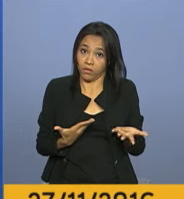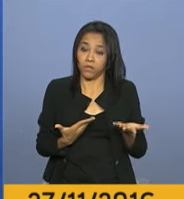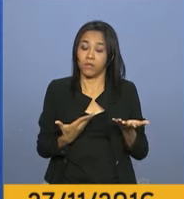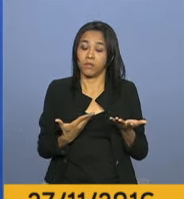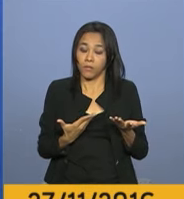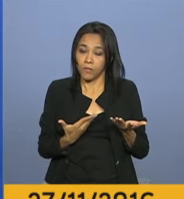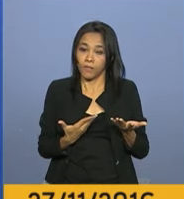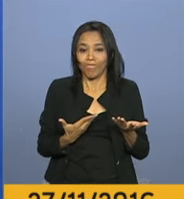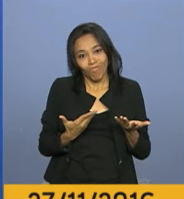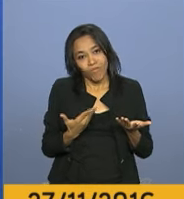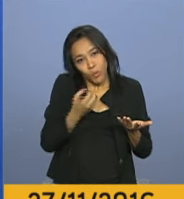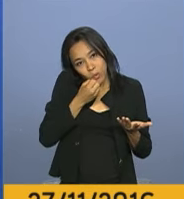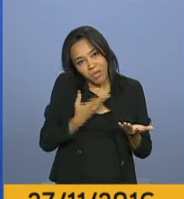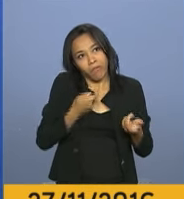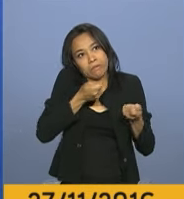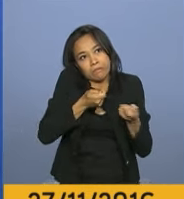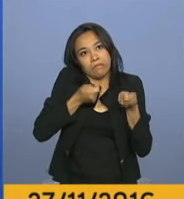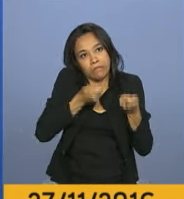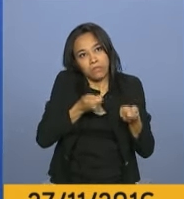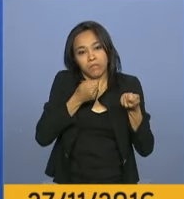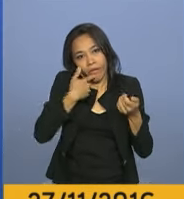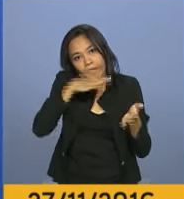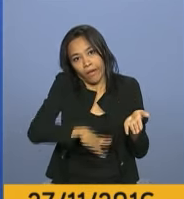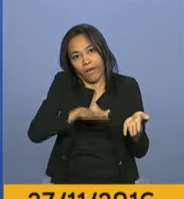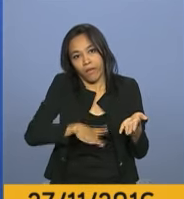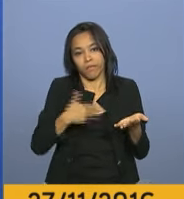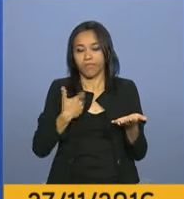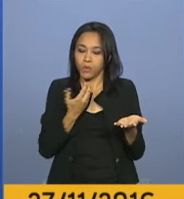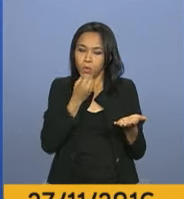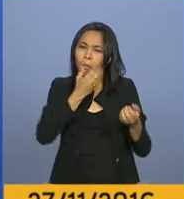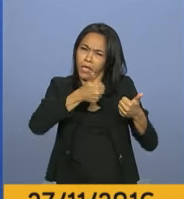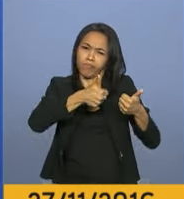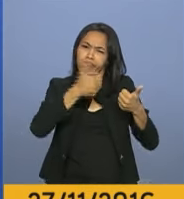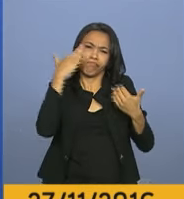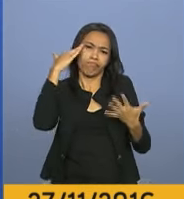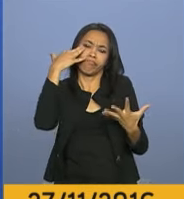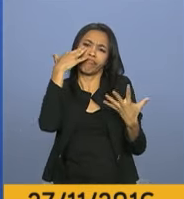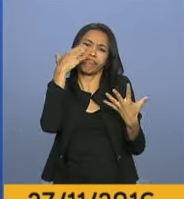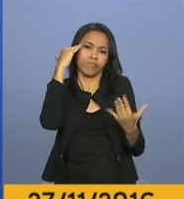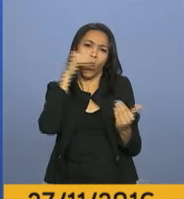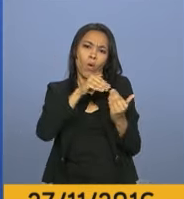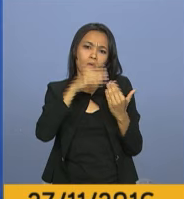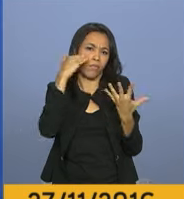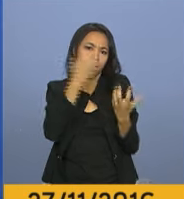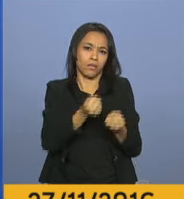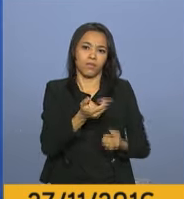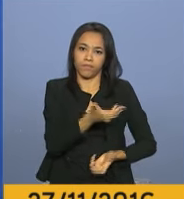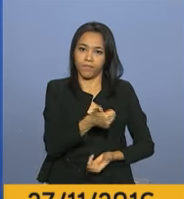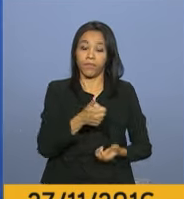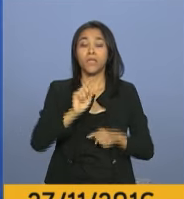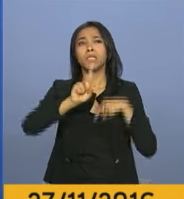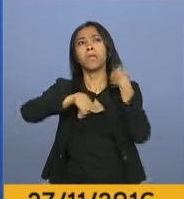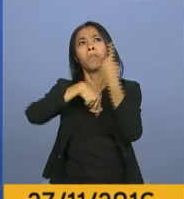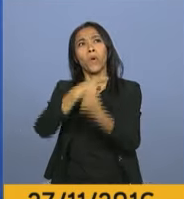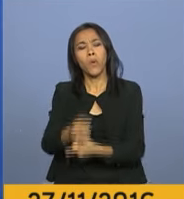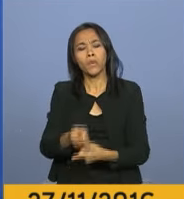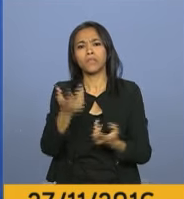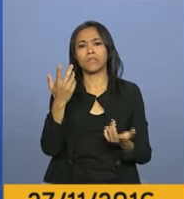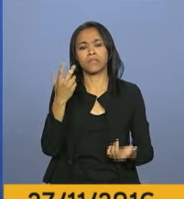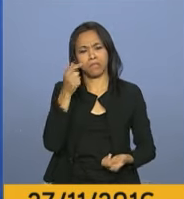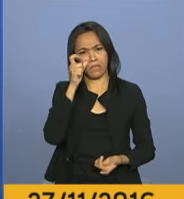pede, também eu não vou insistir. Tá bem, tá aceito. E depois, interessante, no dia seguinte, eu vi